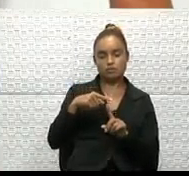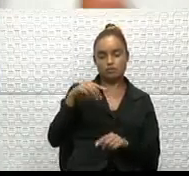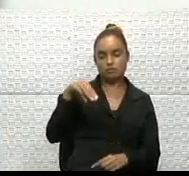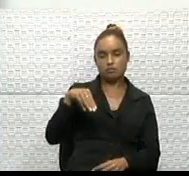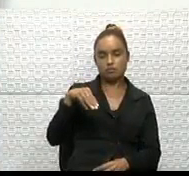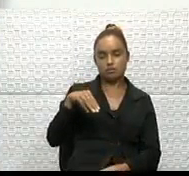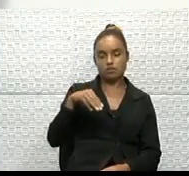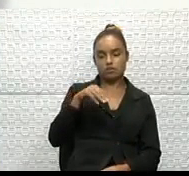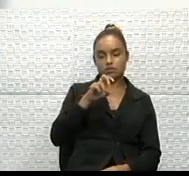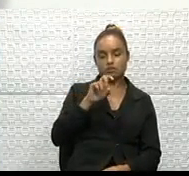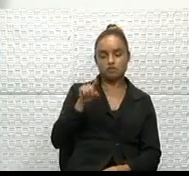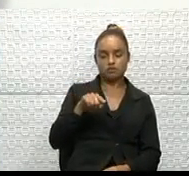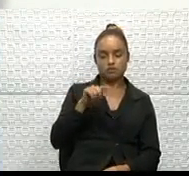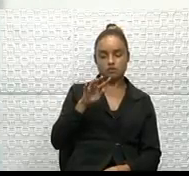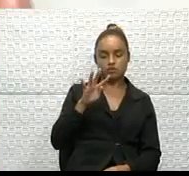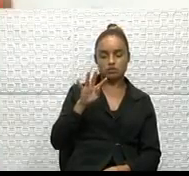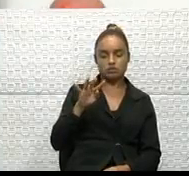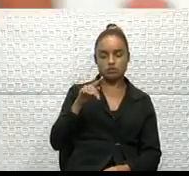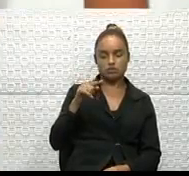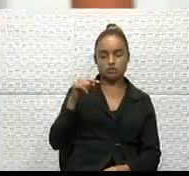5,4 M+,